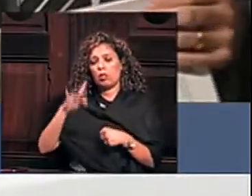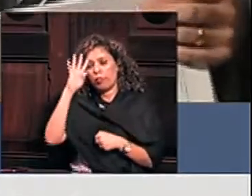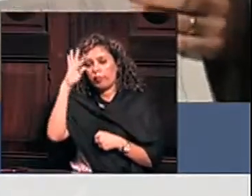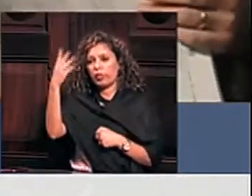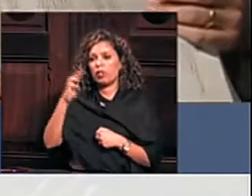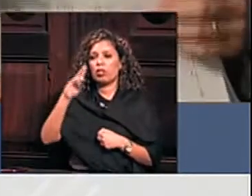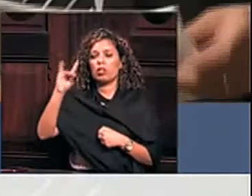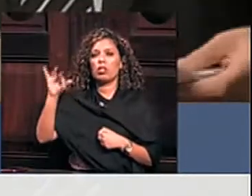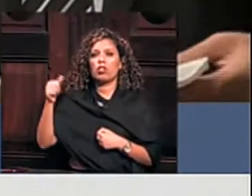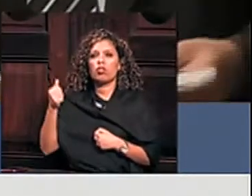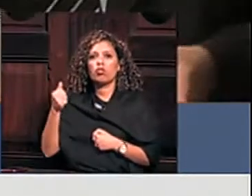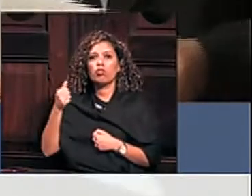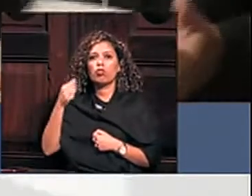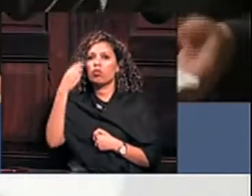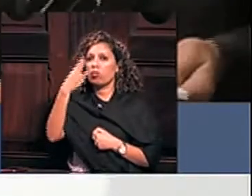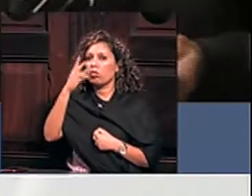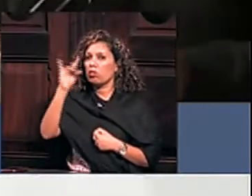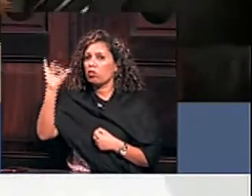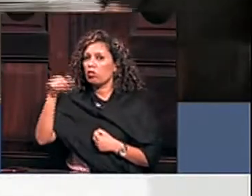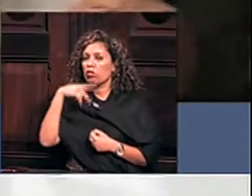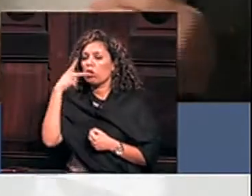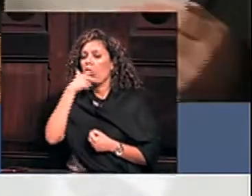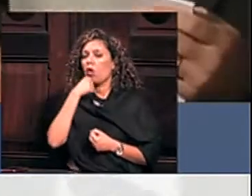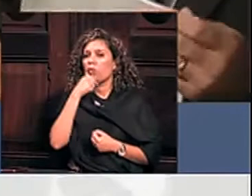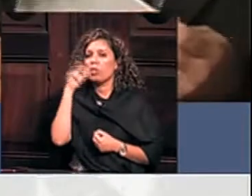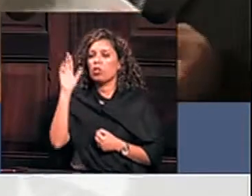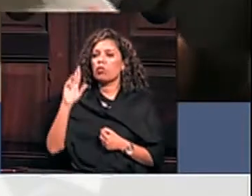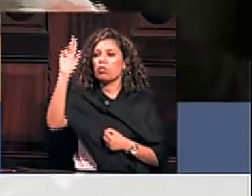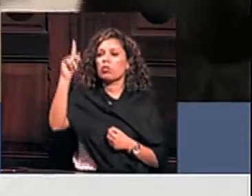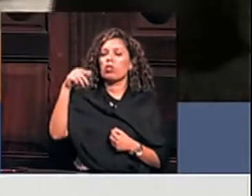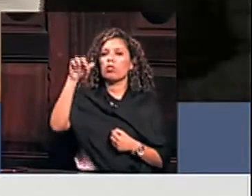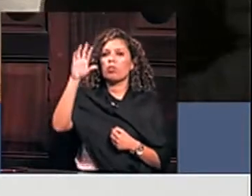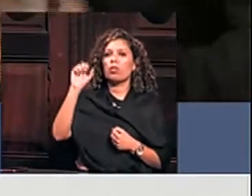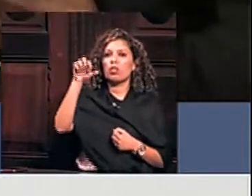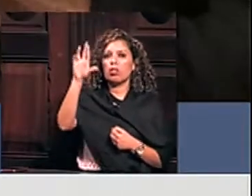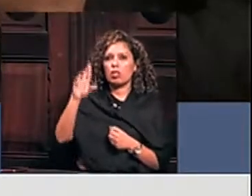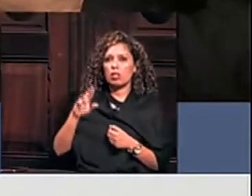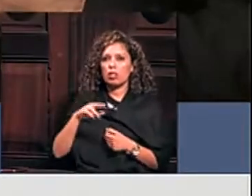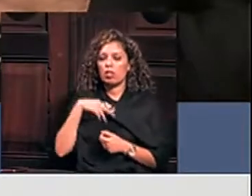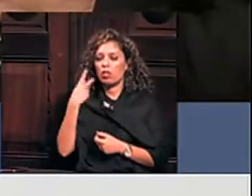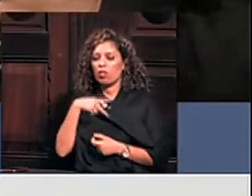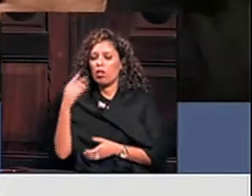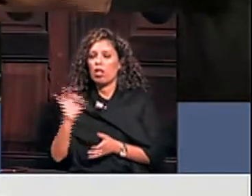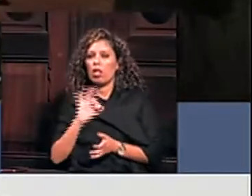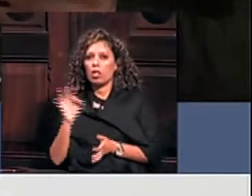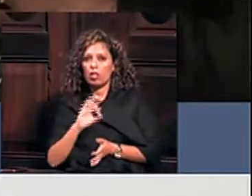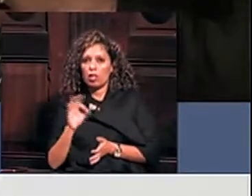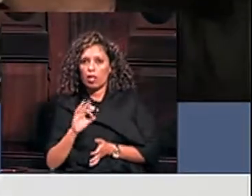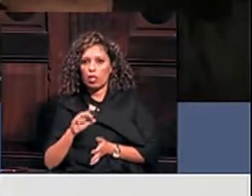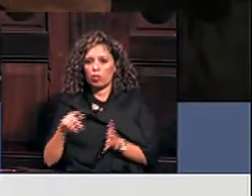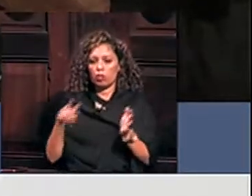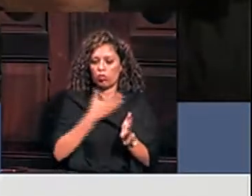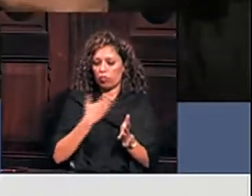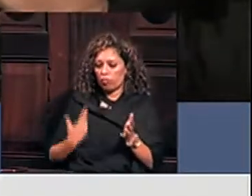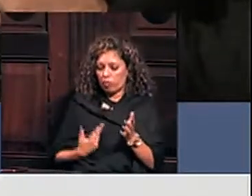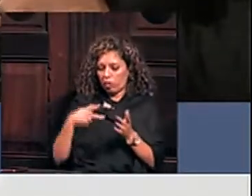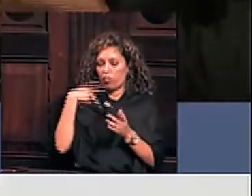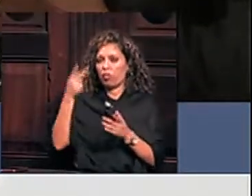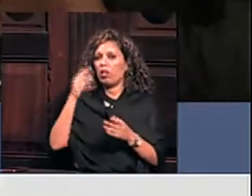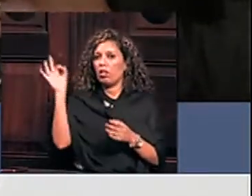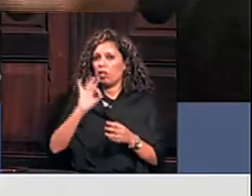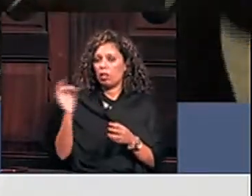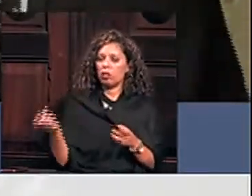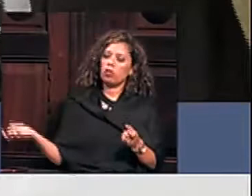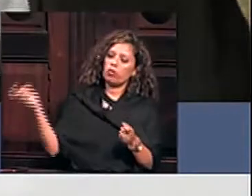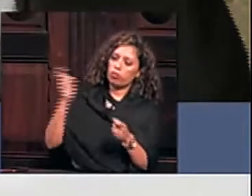não saísse o parecer definitivo da Procuradoria-Geral do Estado, nós